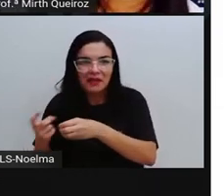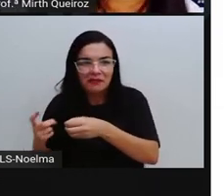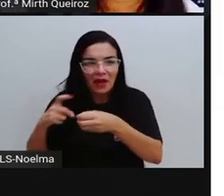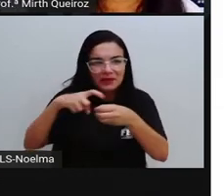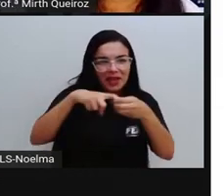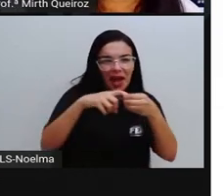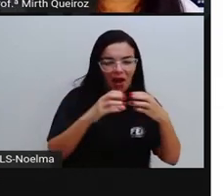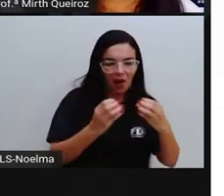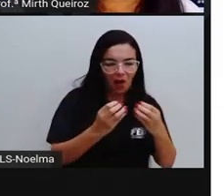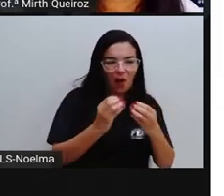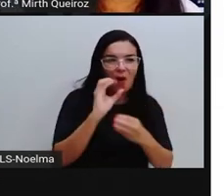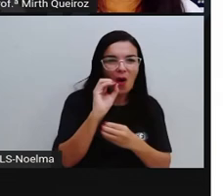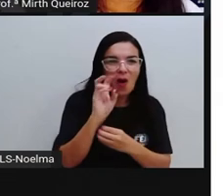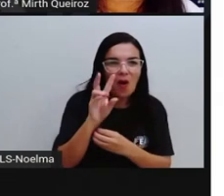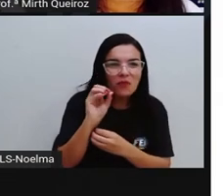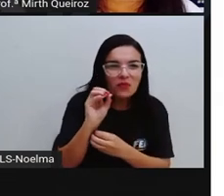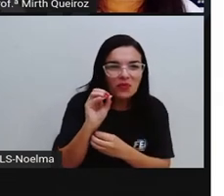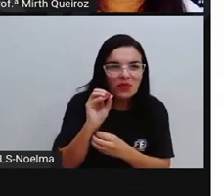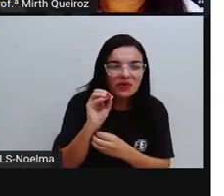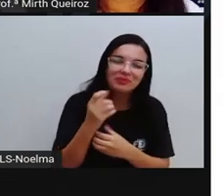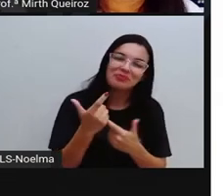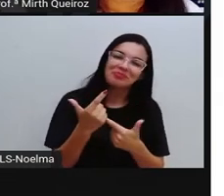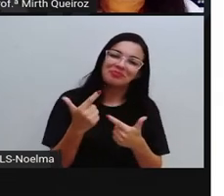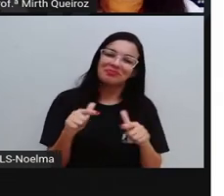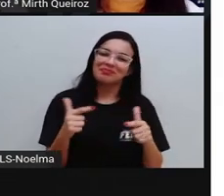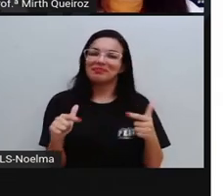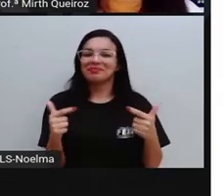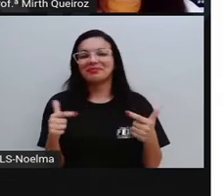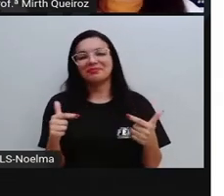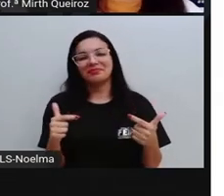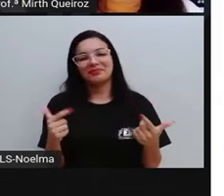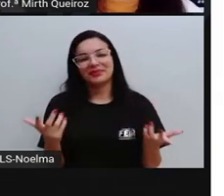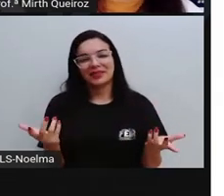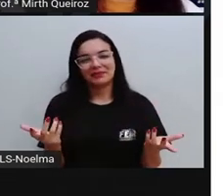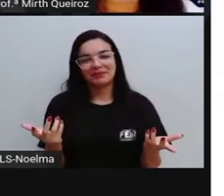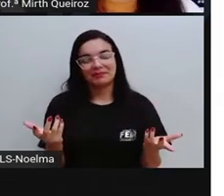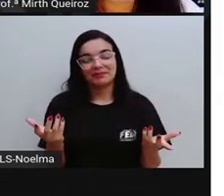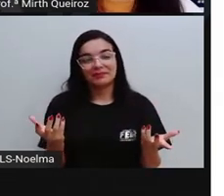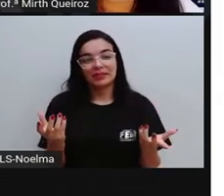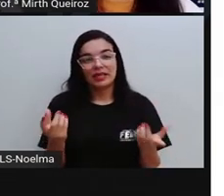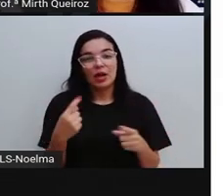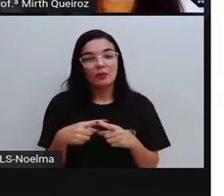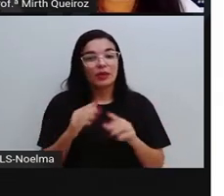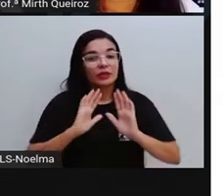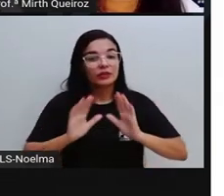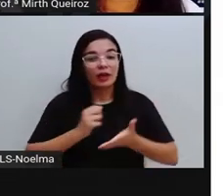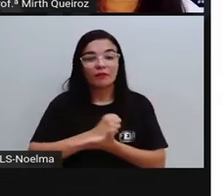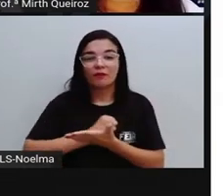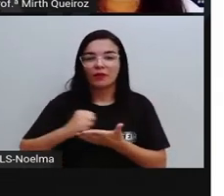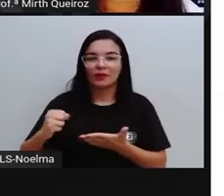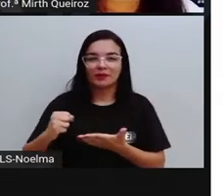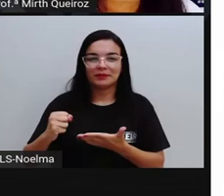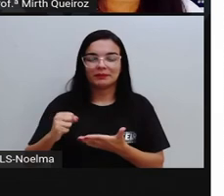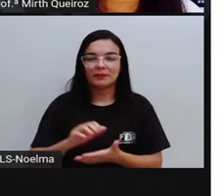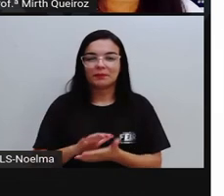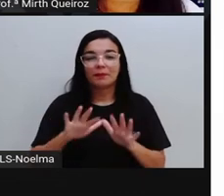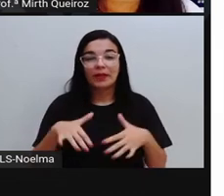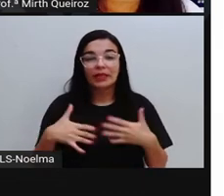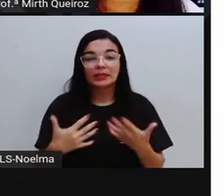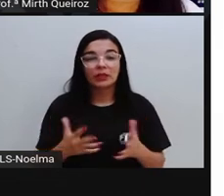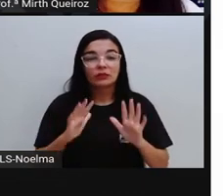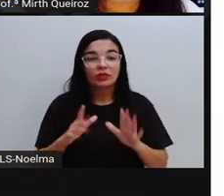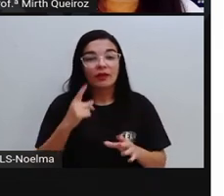posição original, né, inicial aí, que é a posição do ovo cru. Não tem como isso acontecer. Neste caso, se trata de